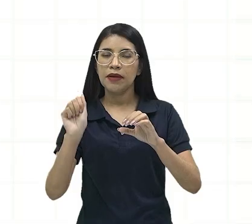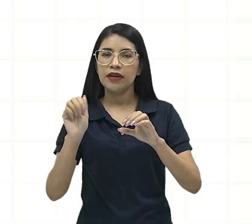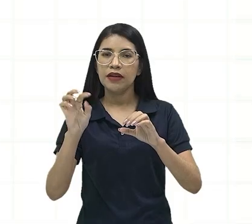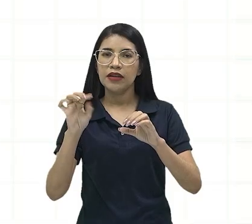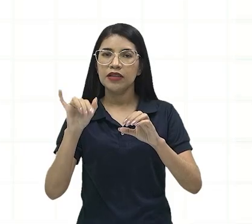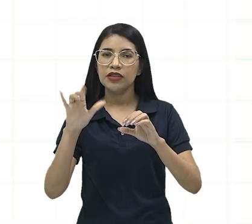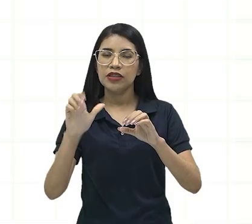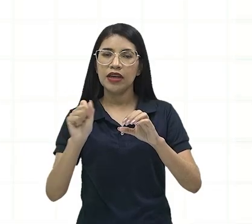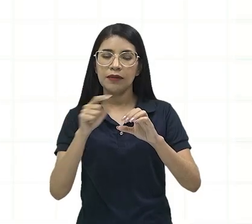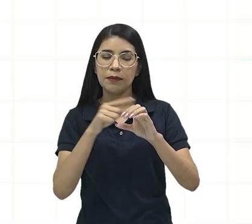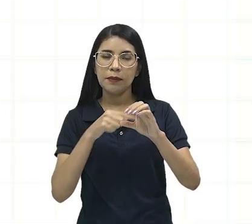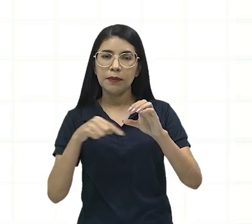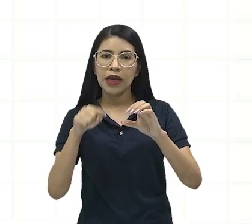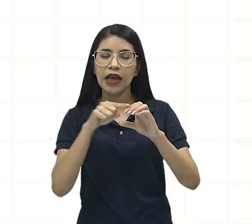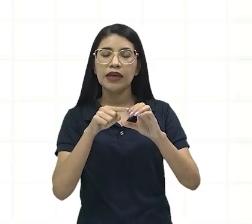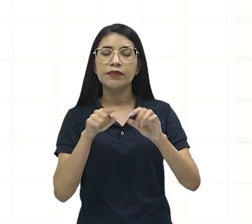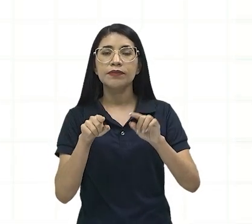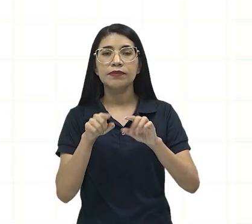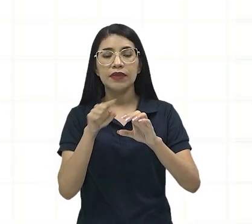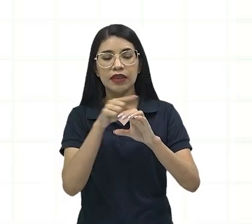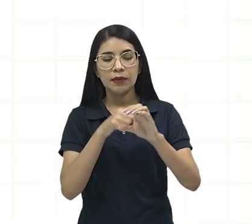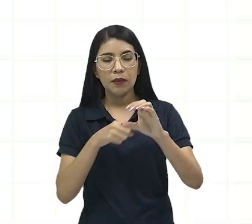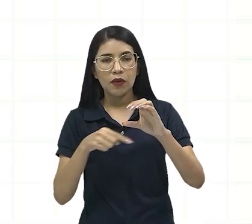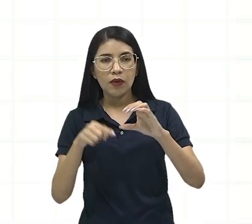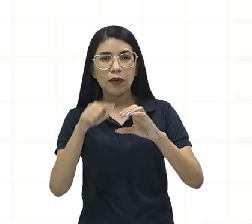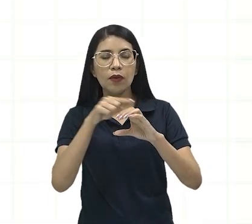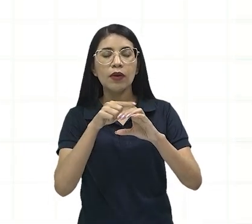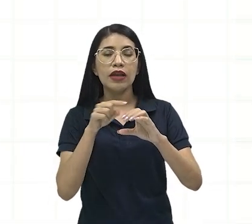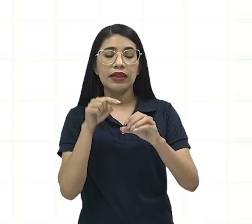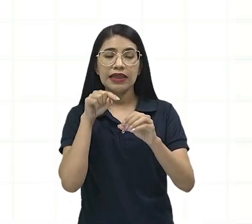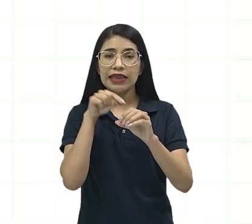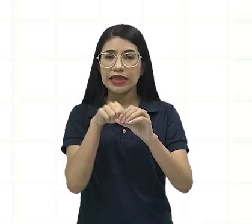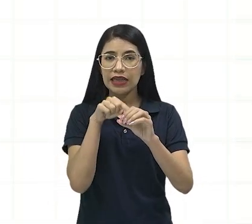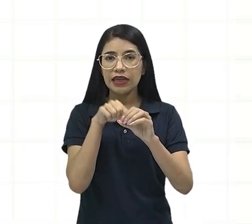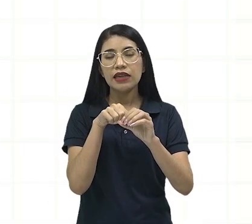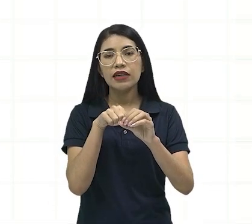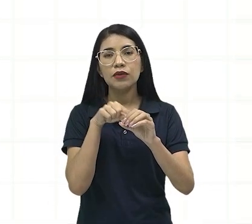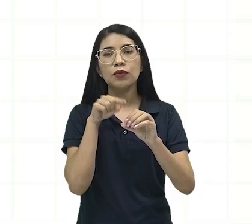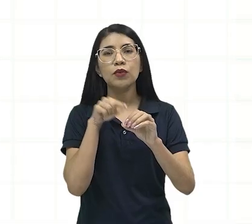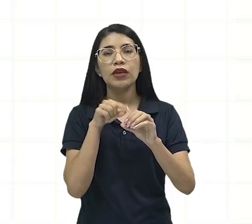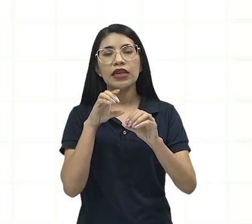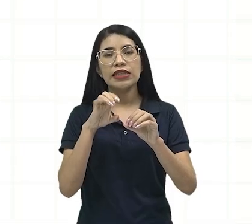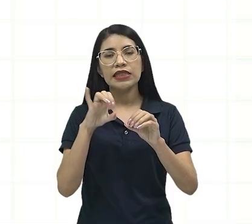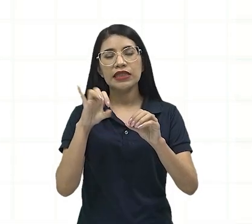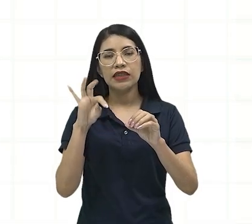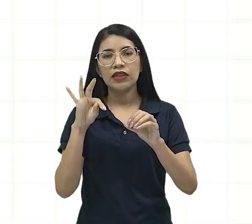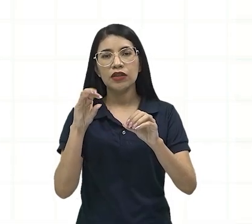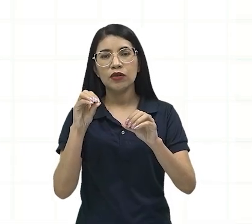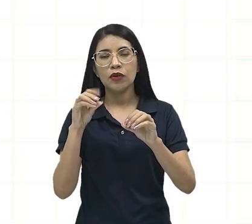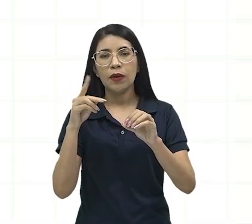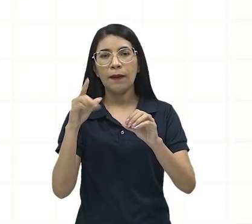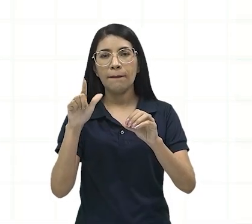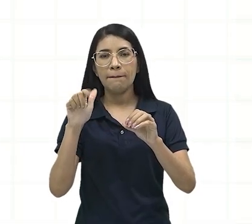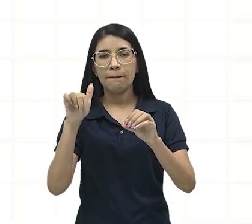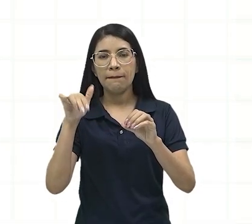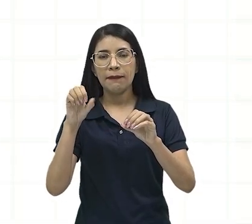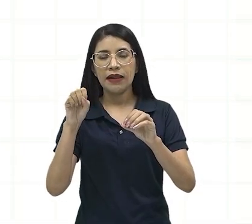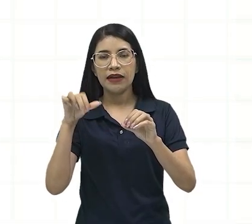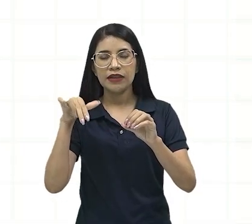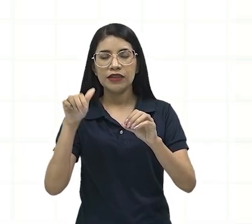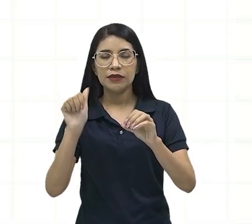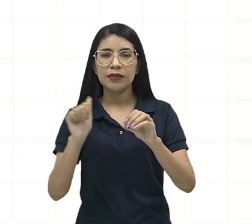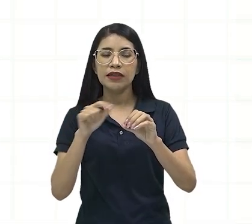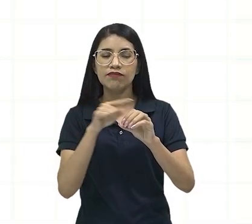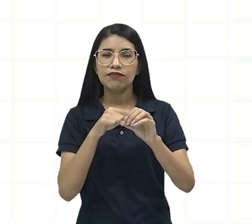parte preenchendo o espaço dentro da célula, nós vamos ter o citoplasma aqui, ó, onde estão